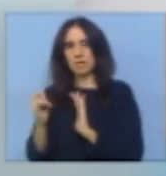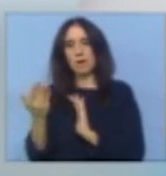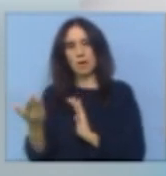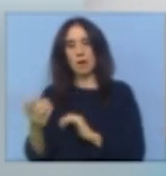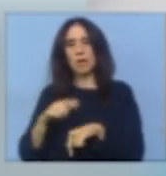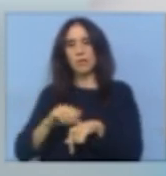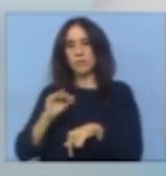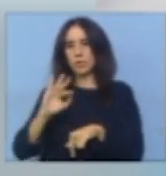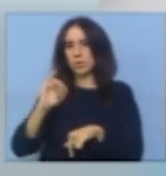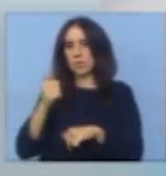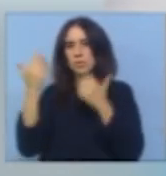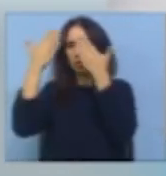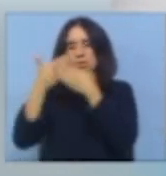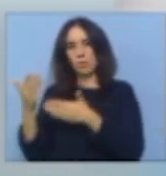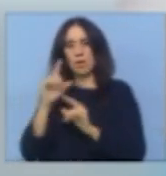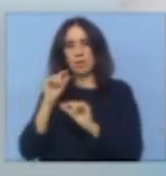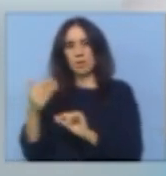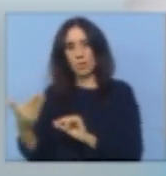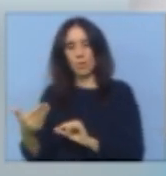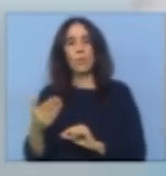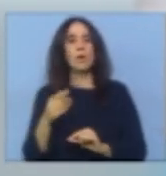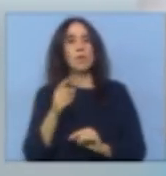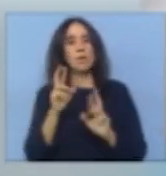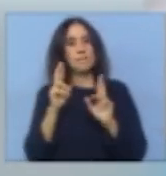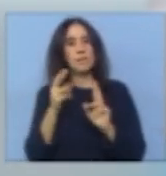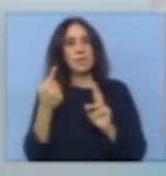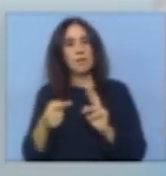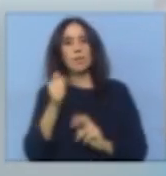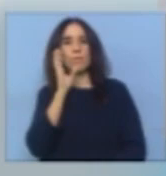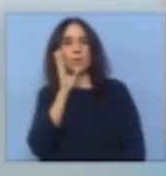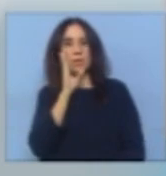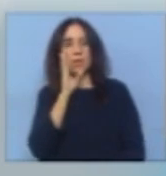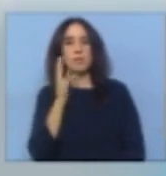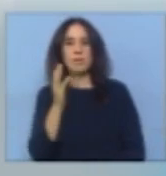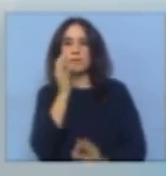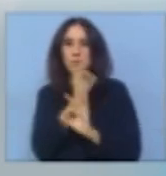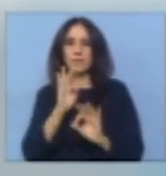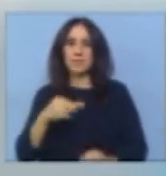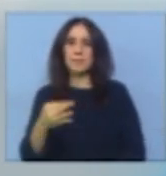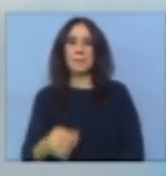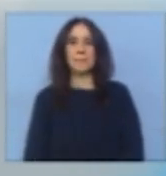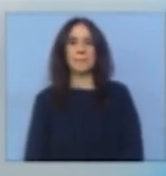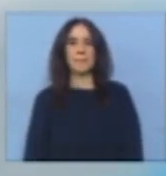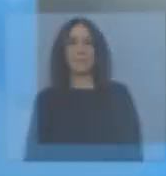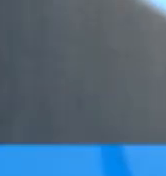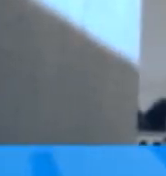Será pelas 22h45 na Antena 1. Tenha então uma boa tarde e um ótimo fim de semana.